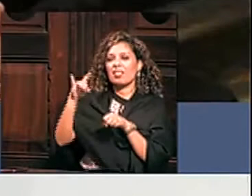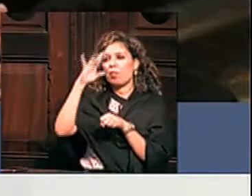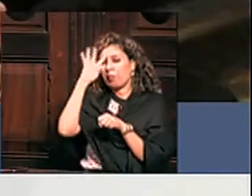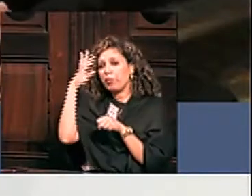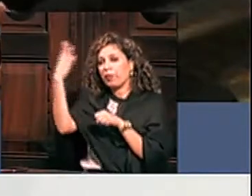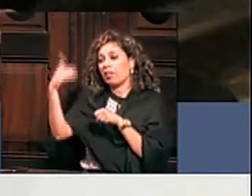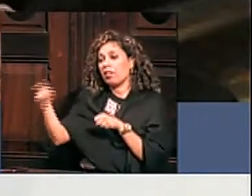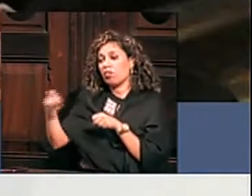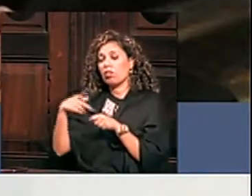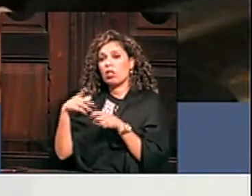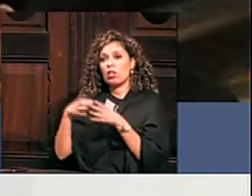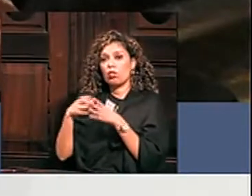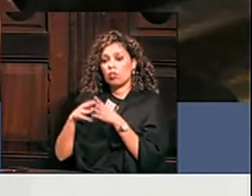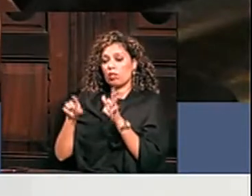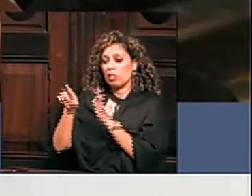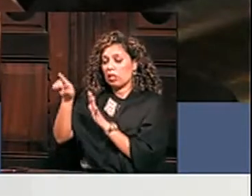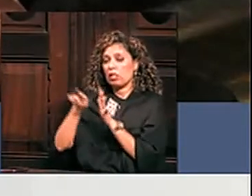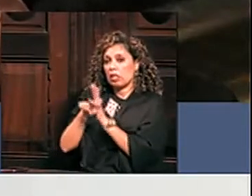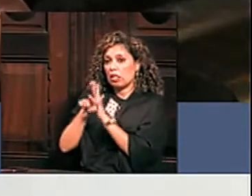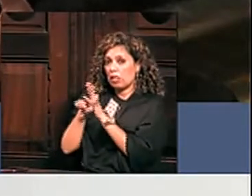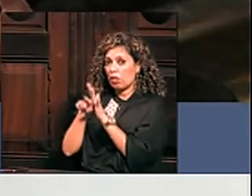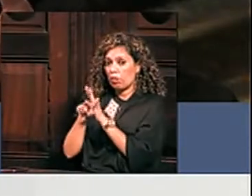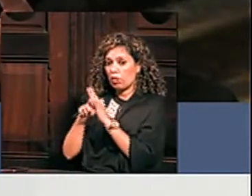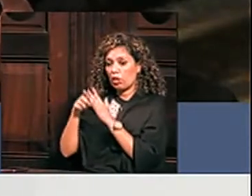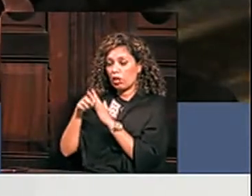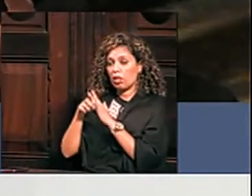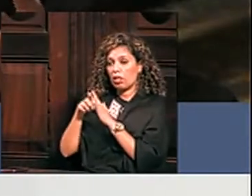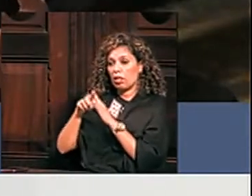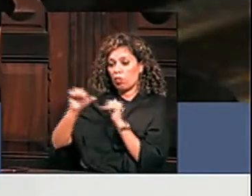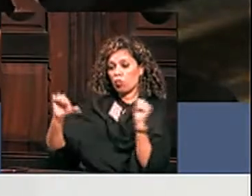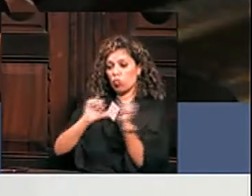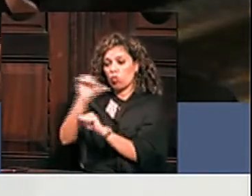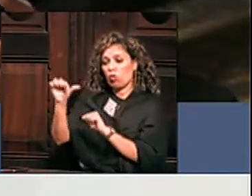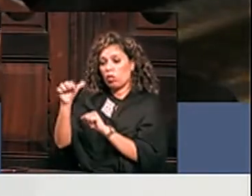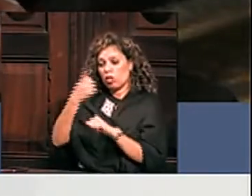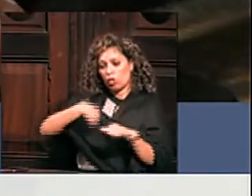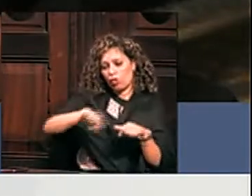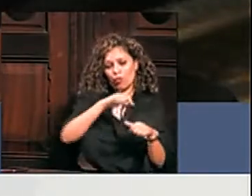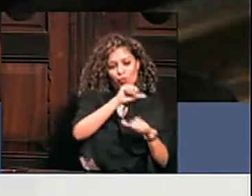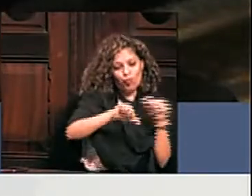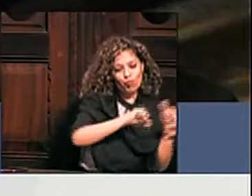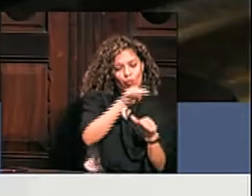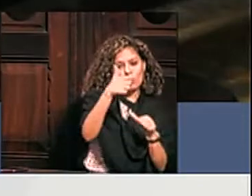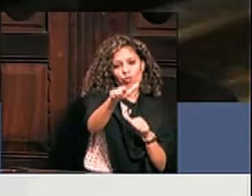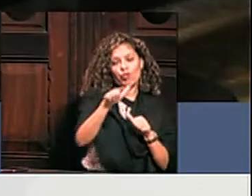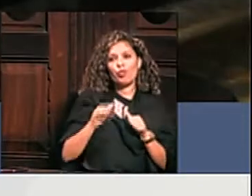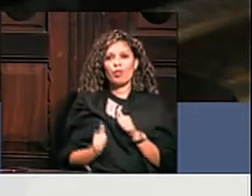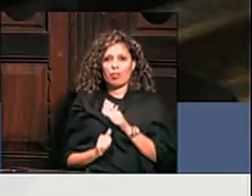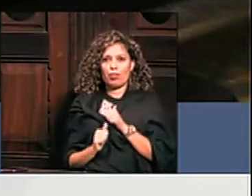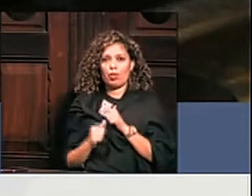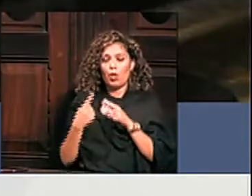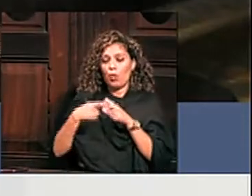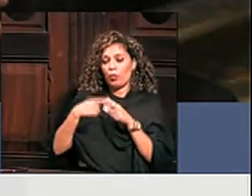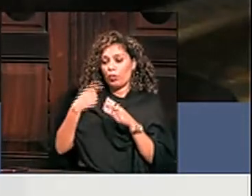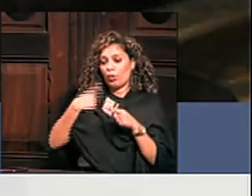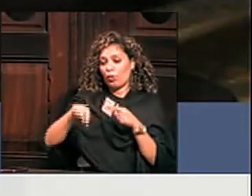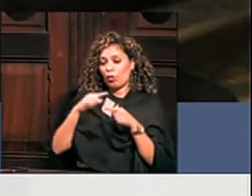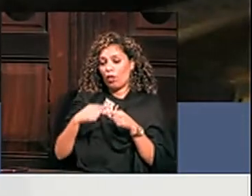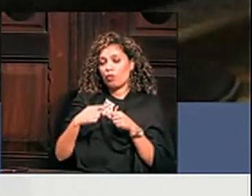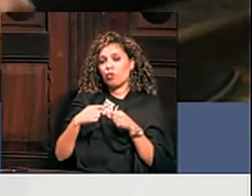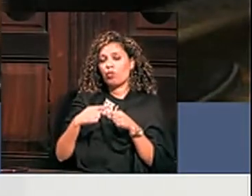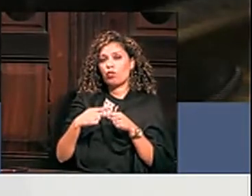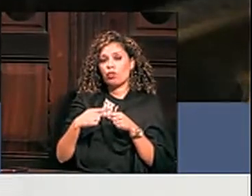a fazer uma outra lei. Então, por isso. Para superar uma intromissão do Poder